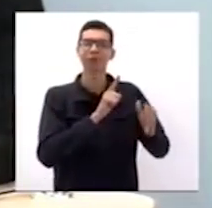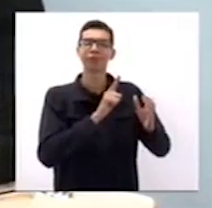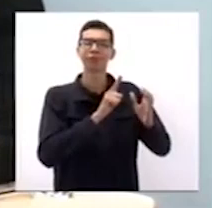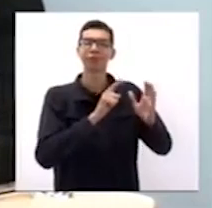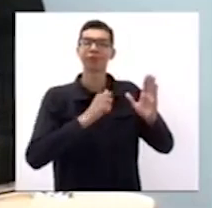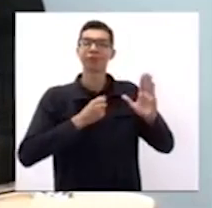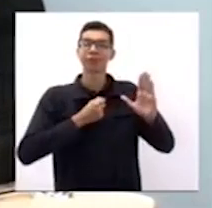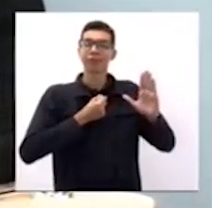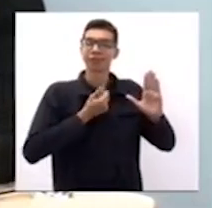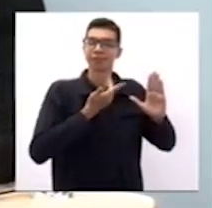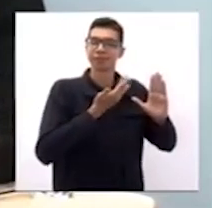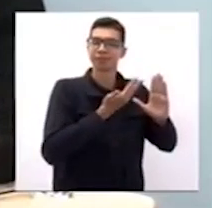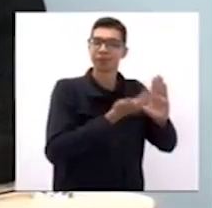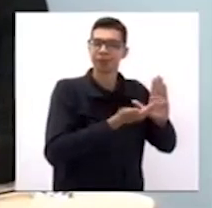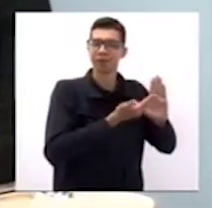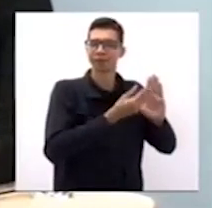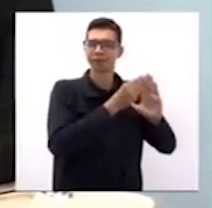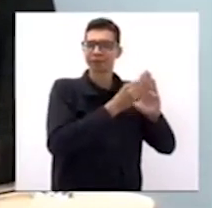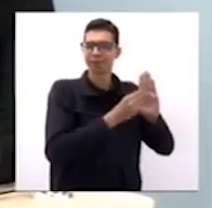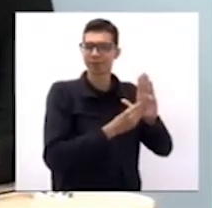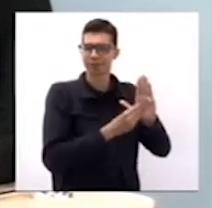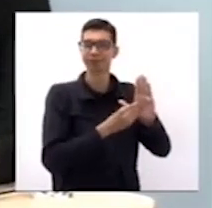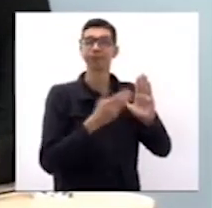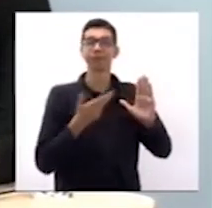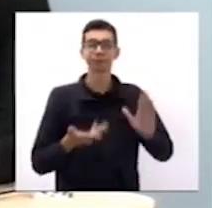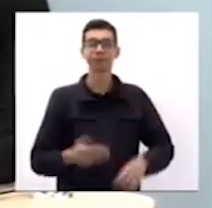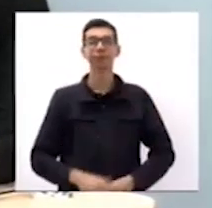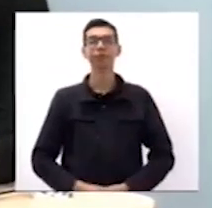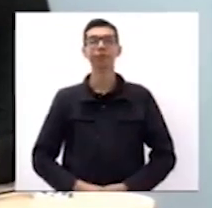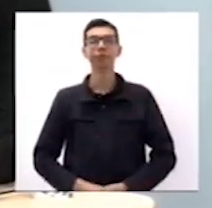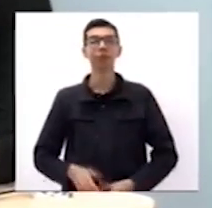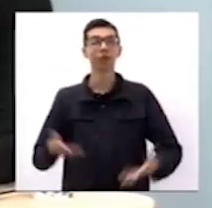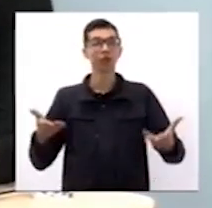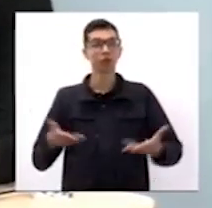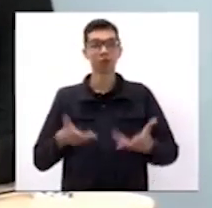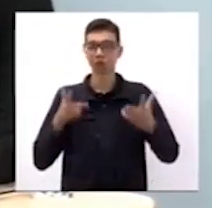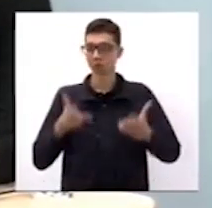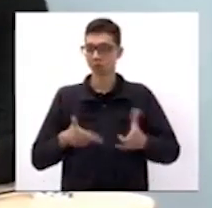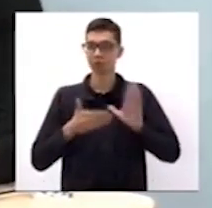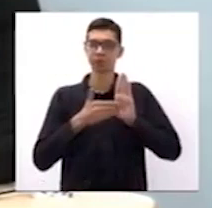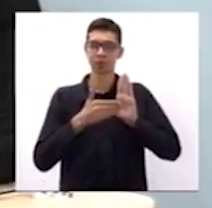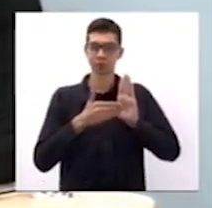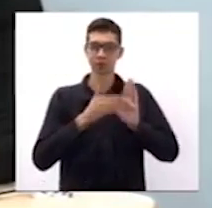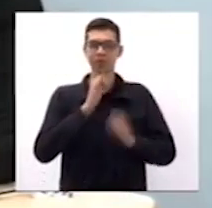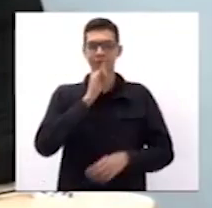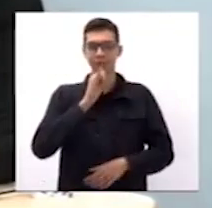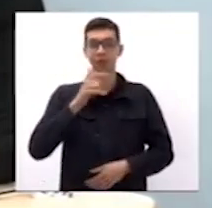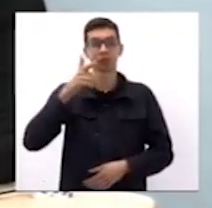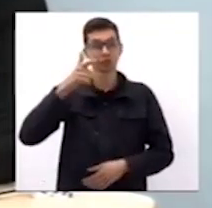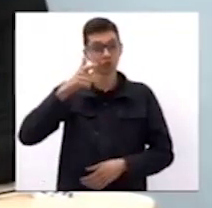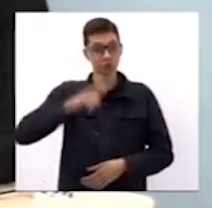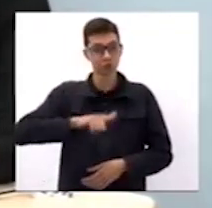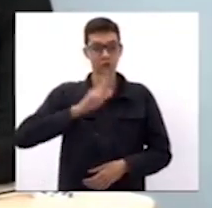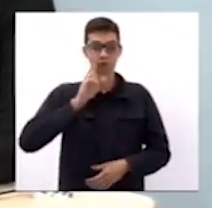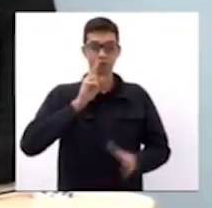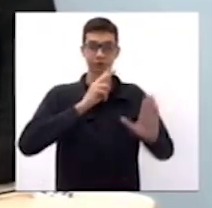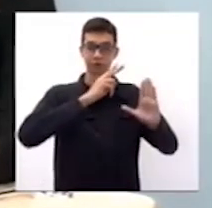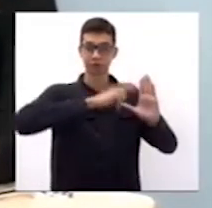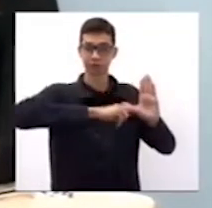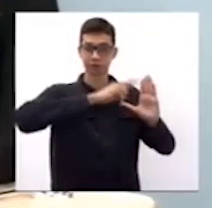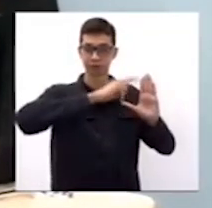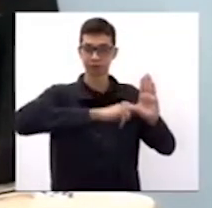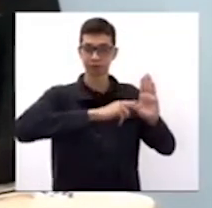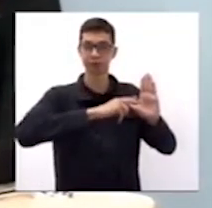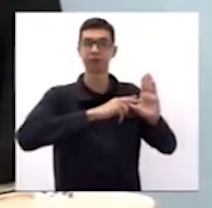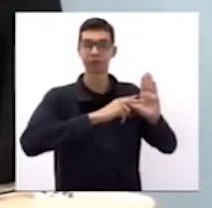é uma forma também, igual a gente está propondo agora, né? Vamos revisitar o nosso diário de bordo. Quando eu